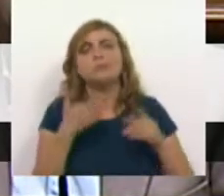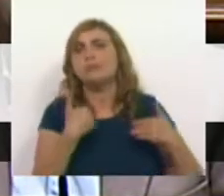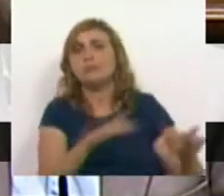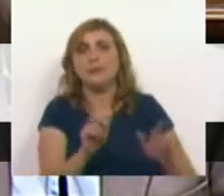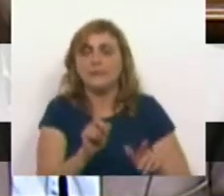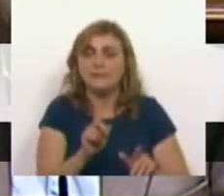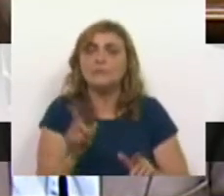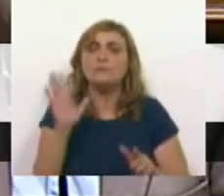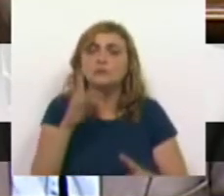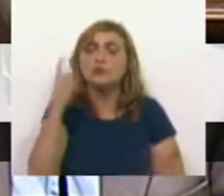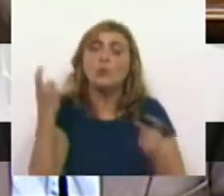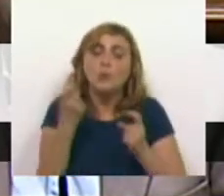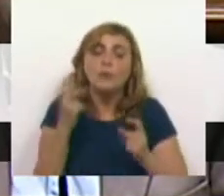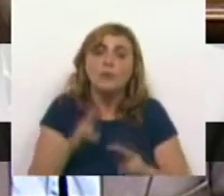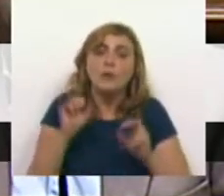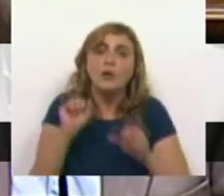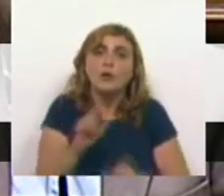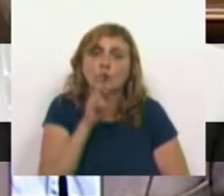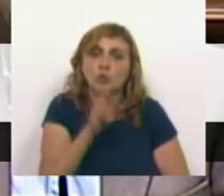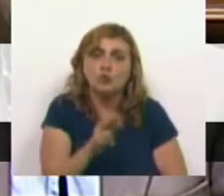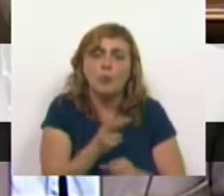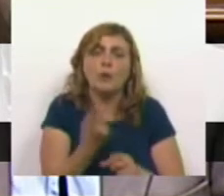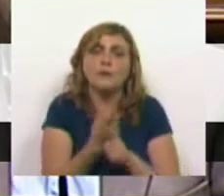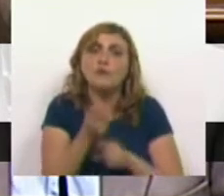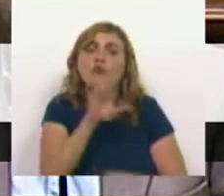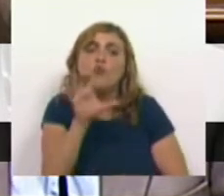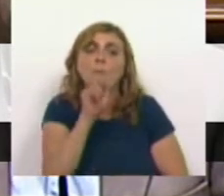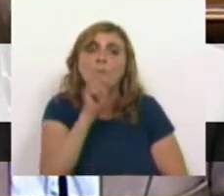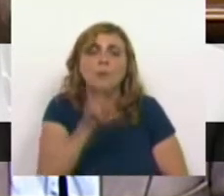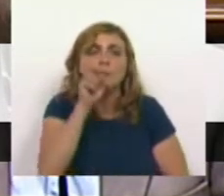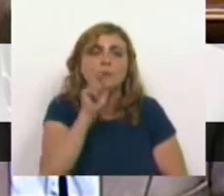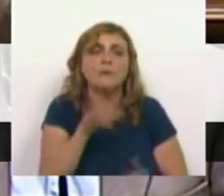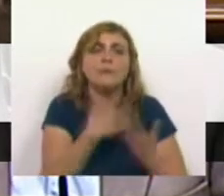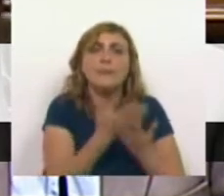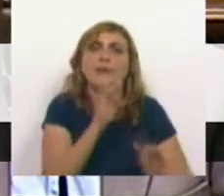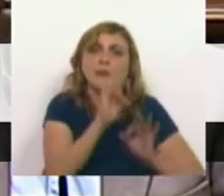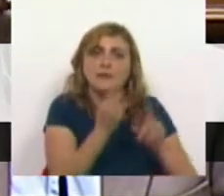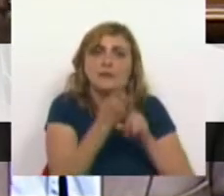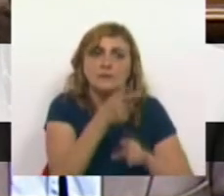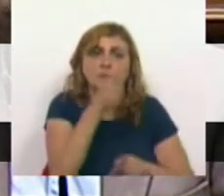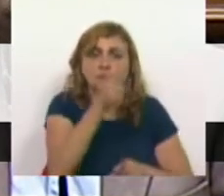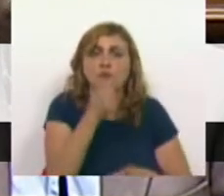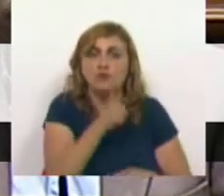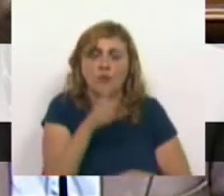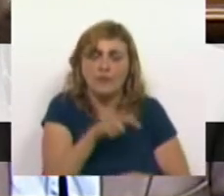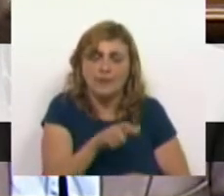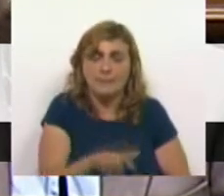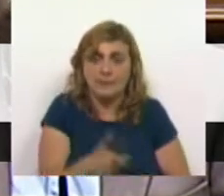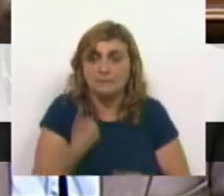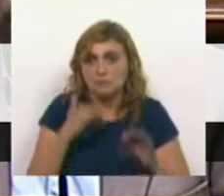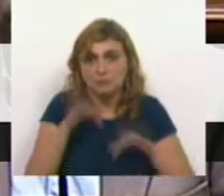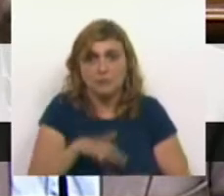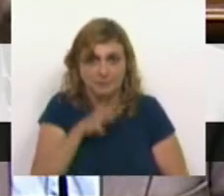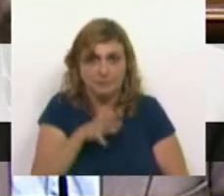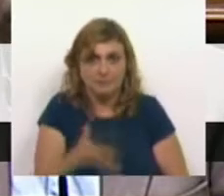indiferente e a encontrar respostas dignificantes por forma a prevenir, reduzir e tratar esse sofrimento. Acabei a